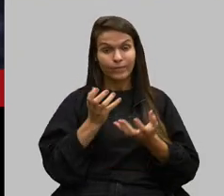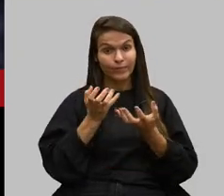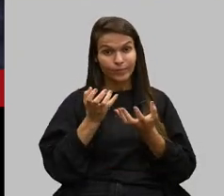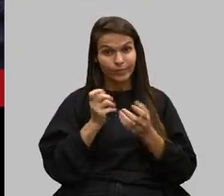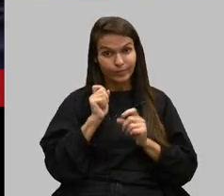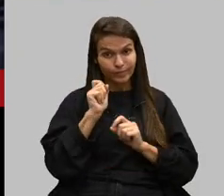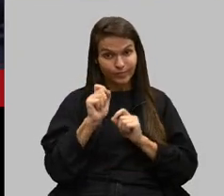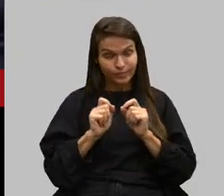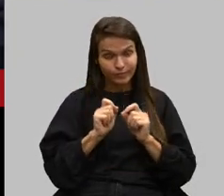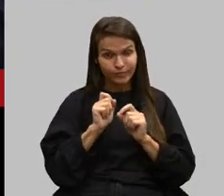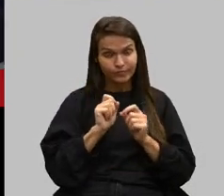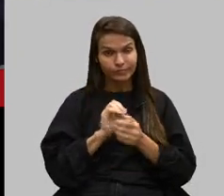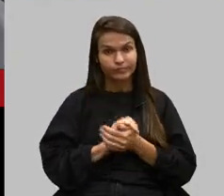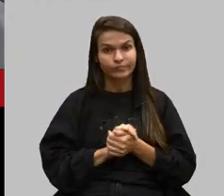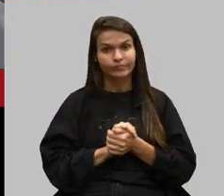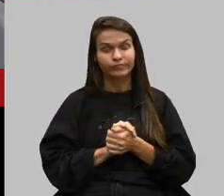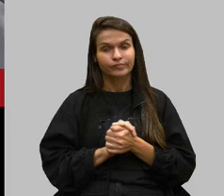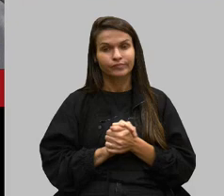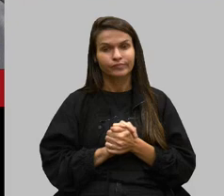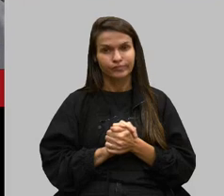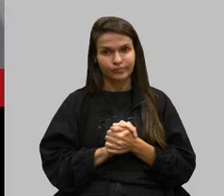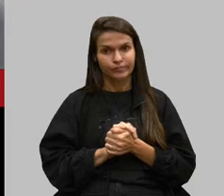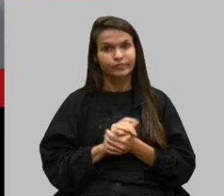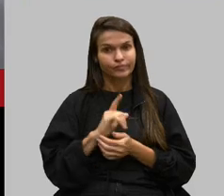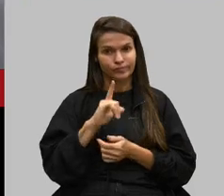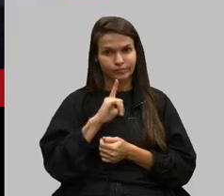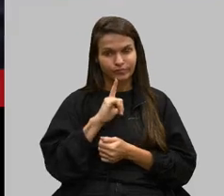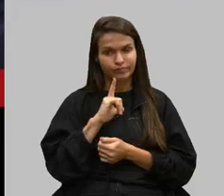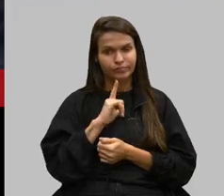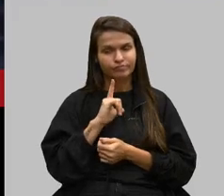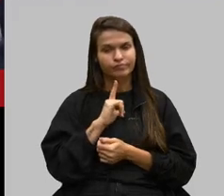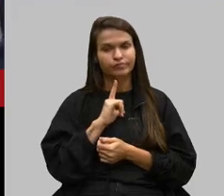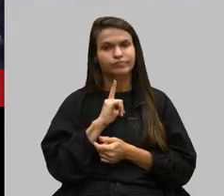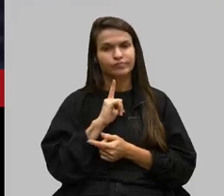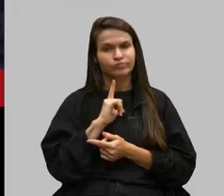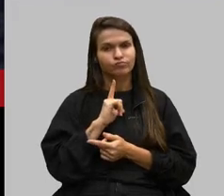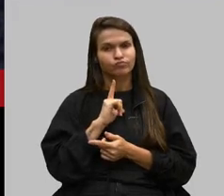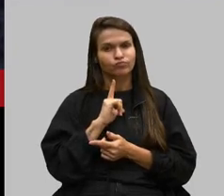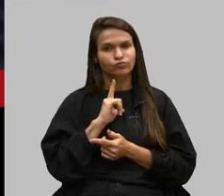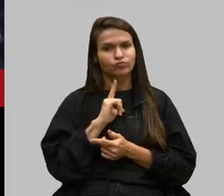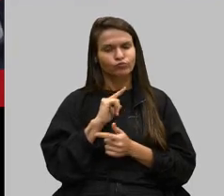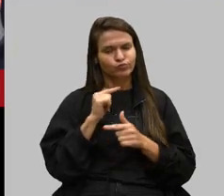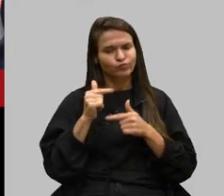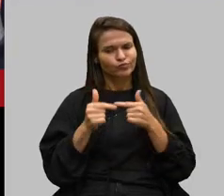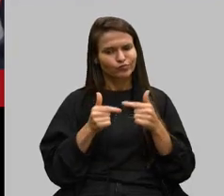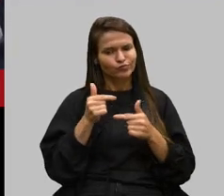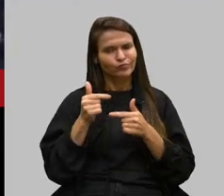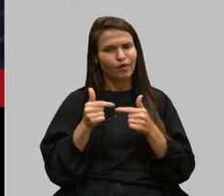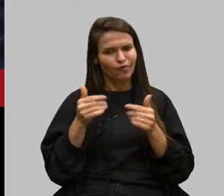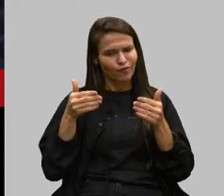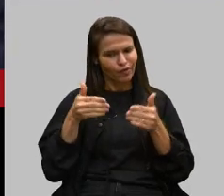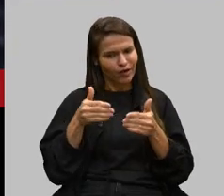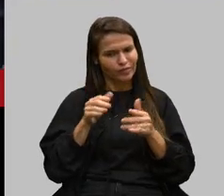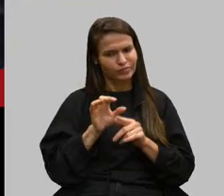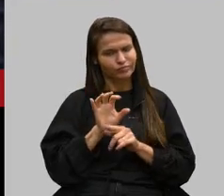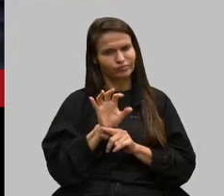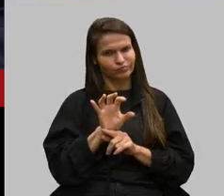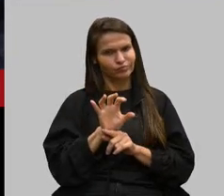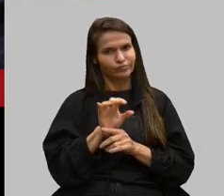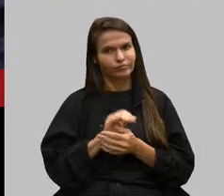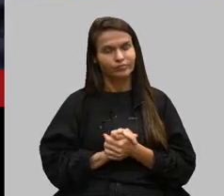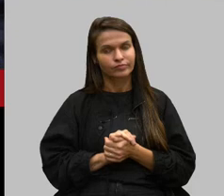que que tivesse aí uma ação mais forte nesse sentido hoje